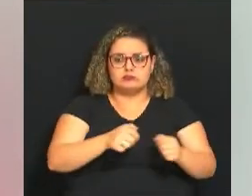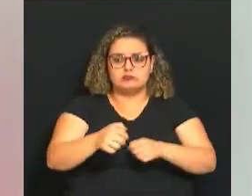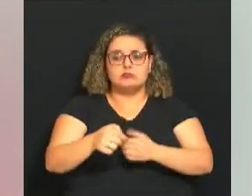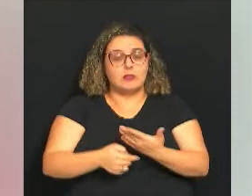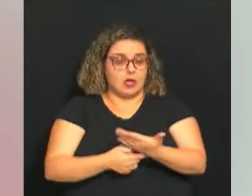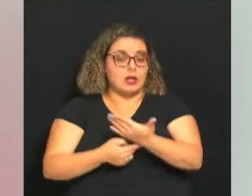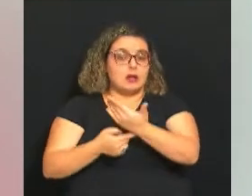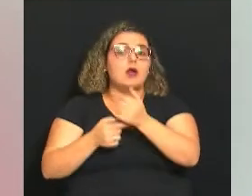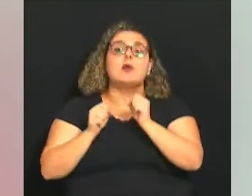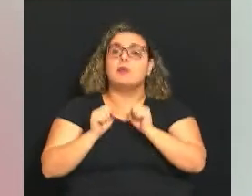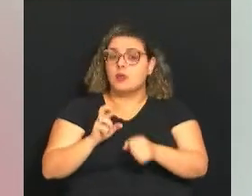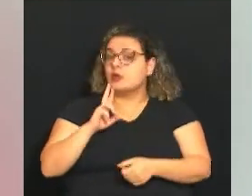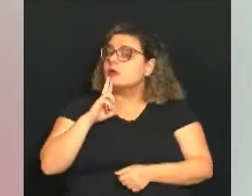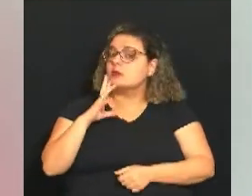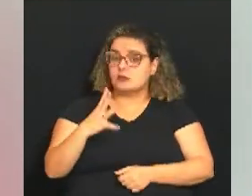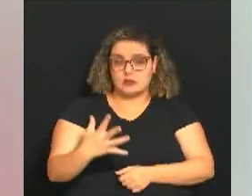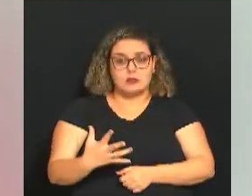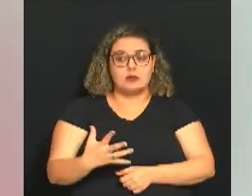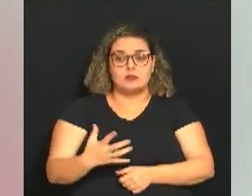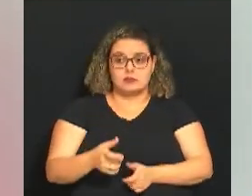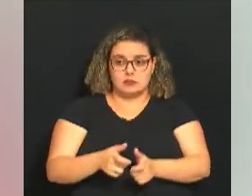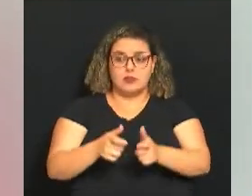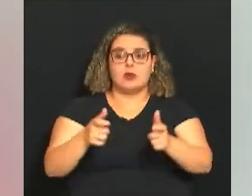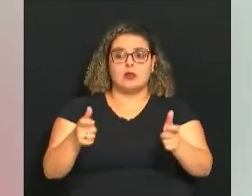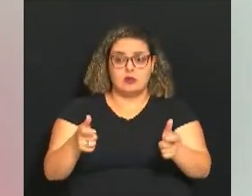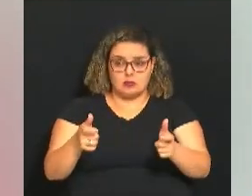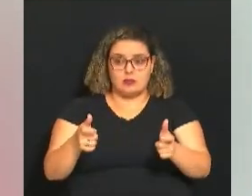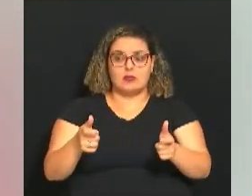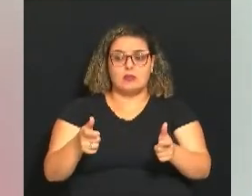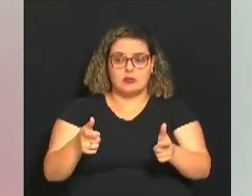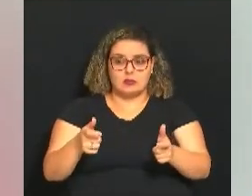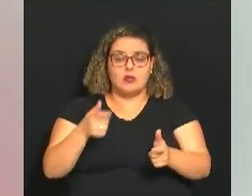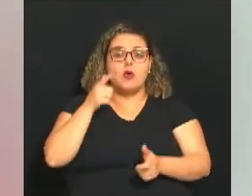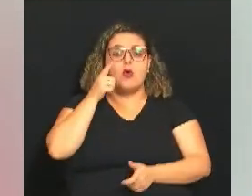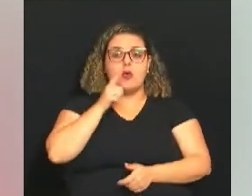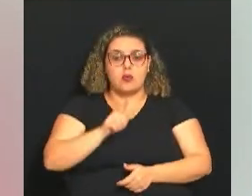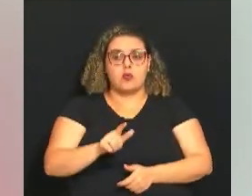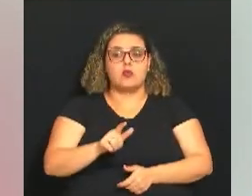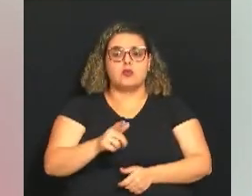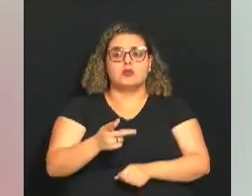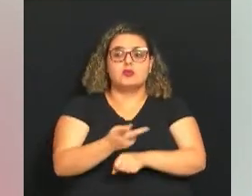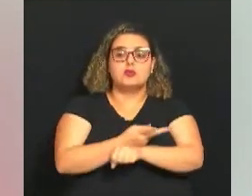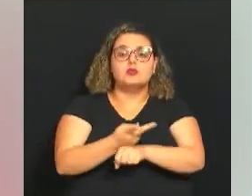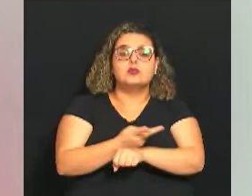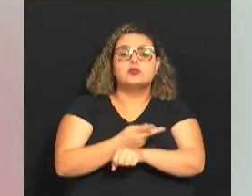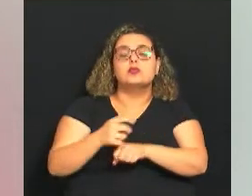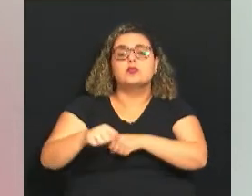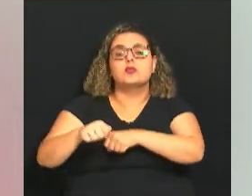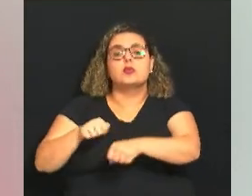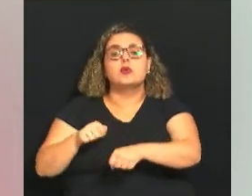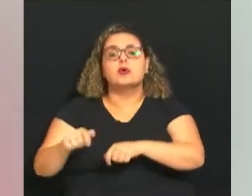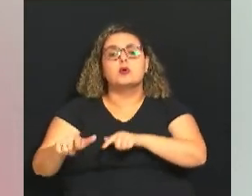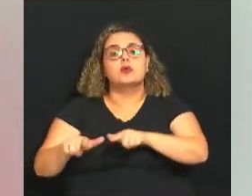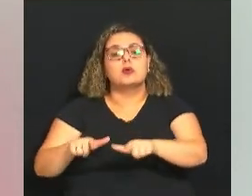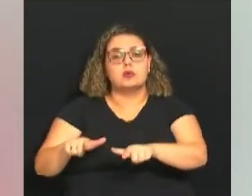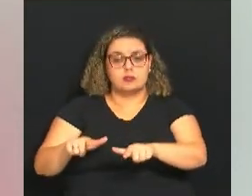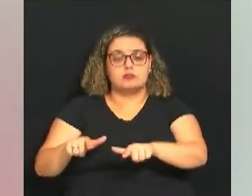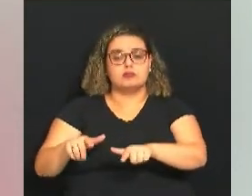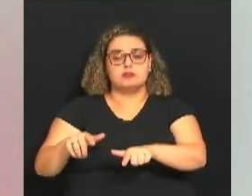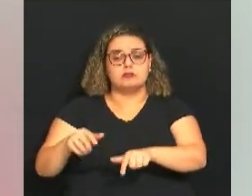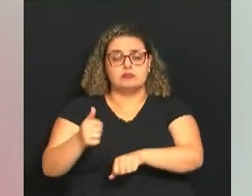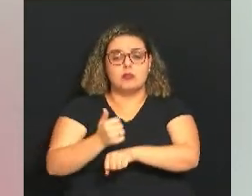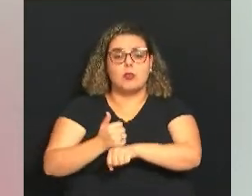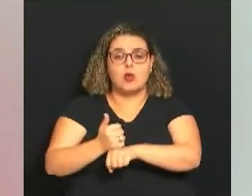uma saída para muitos e muitas conseguirem buscar essa formação profissional e